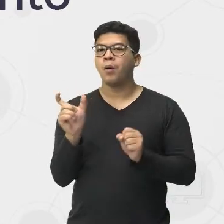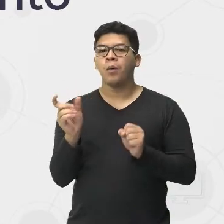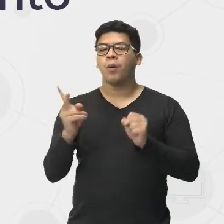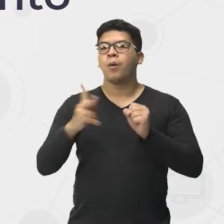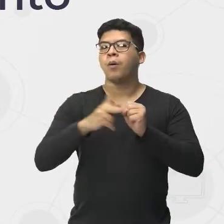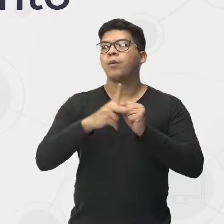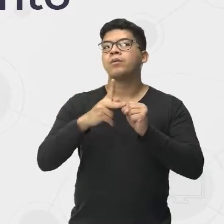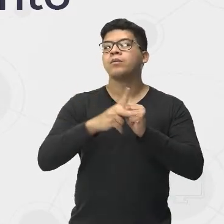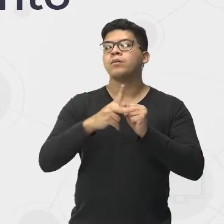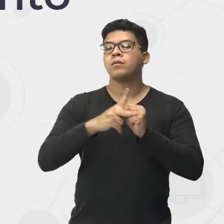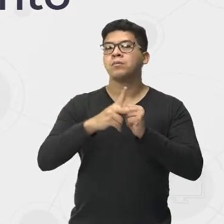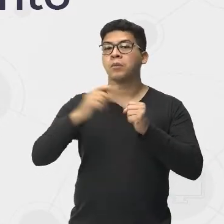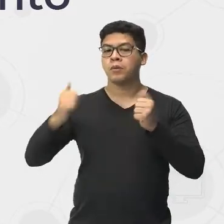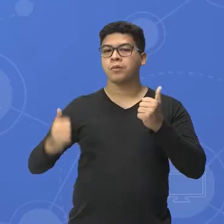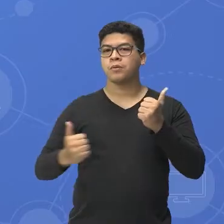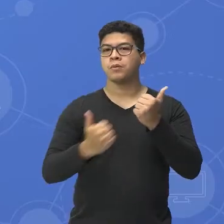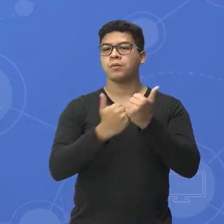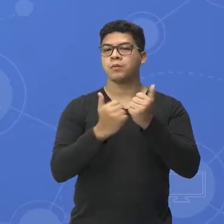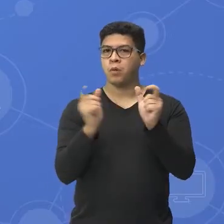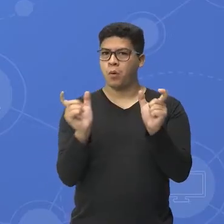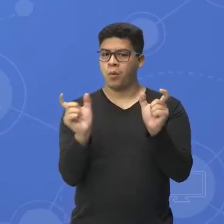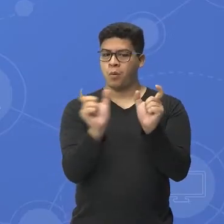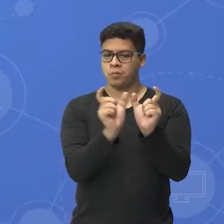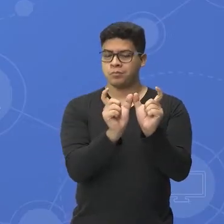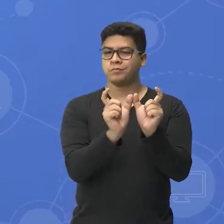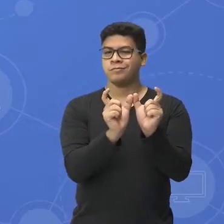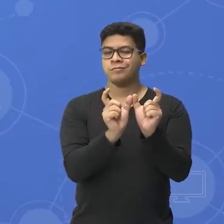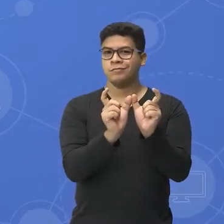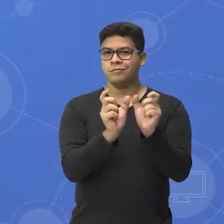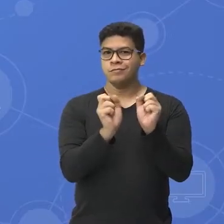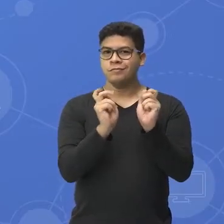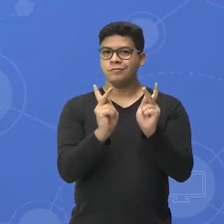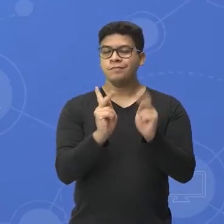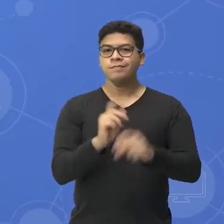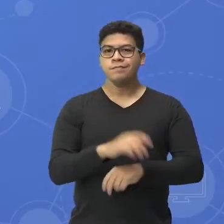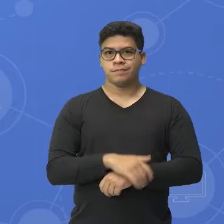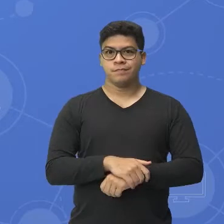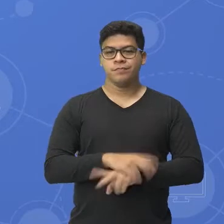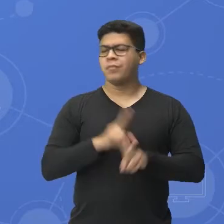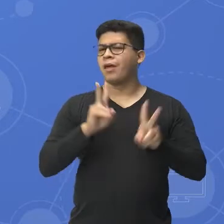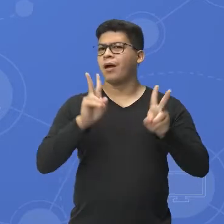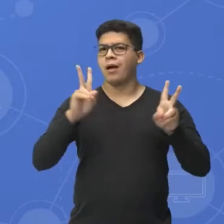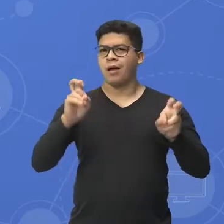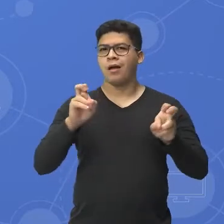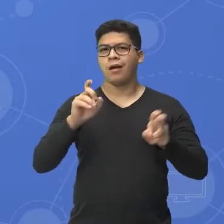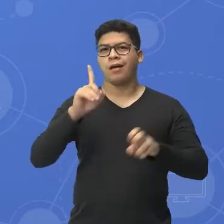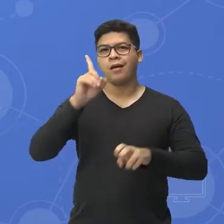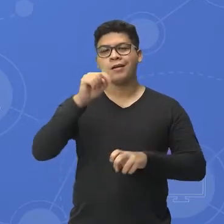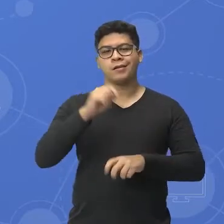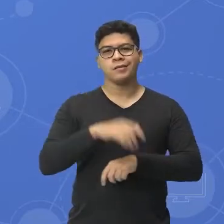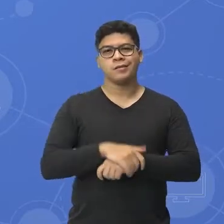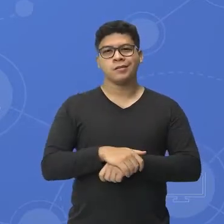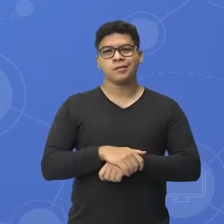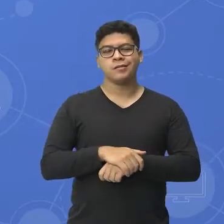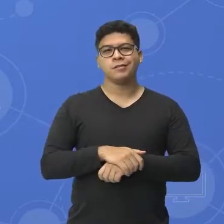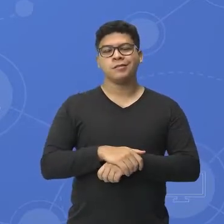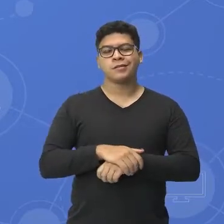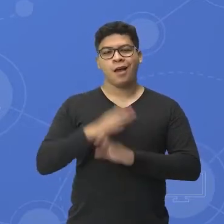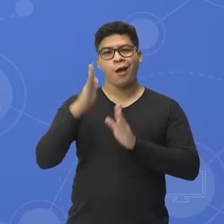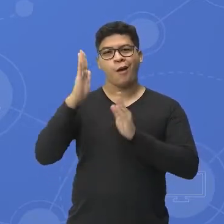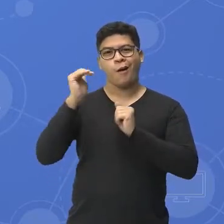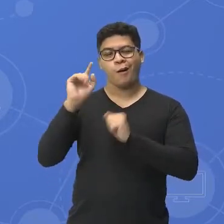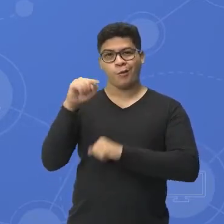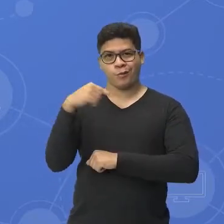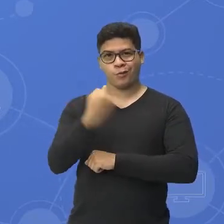pronombres complemento. Bem, esse assunto, gente, é muito... Quando a gente está estudando língua espanhola,